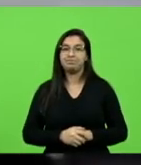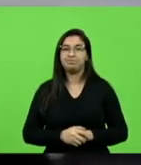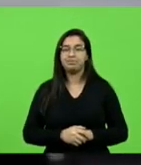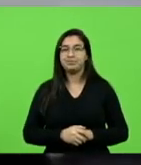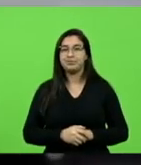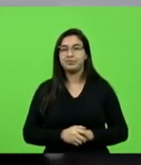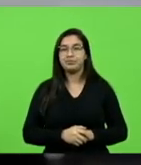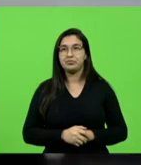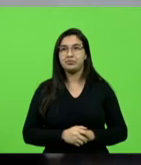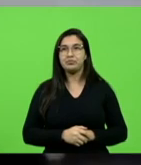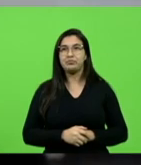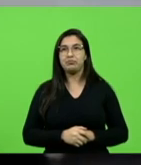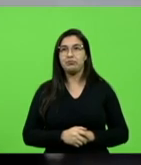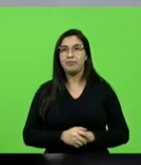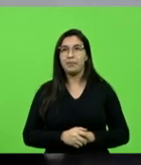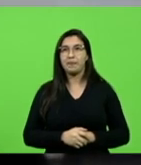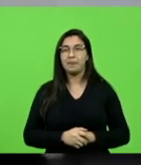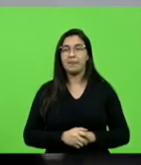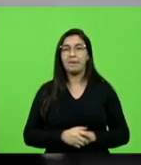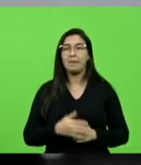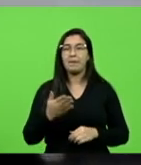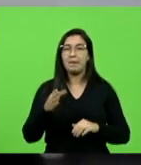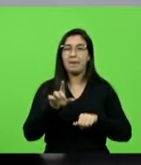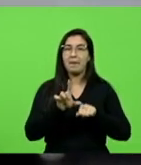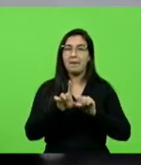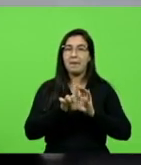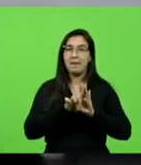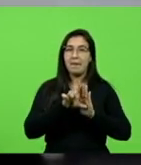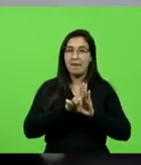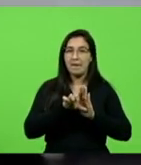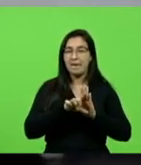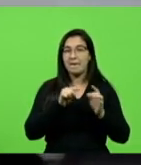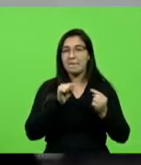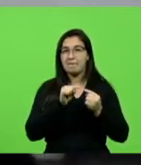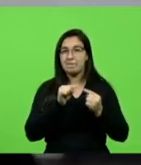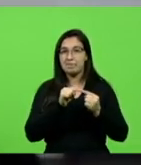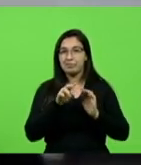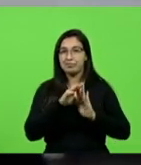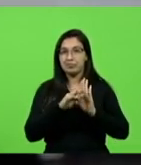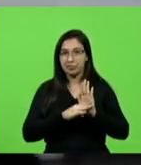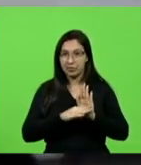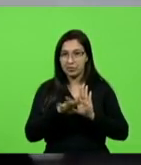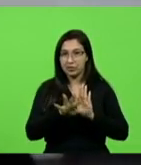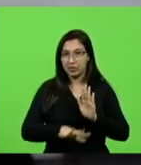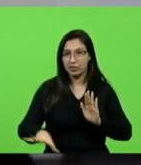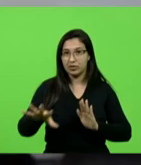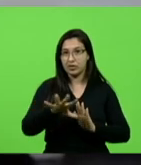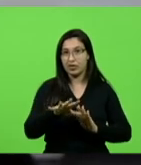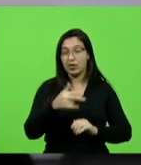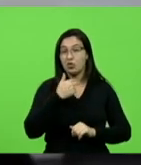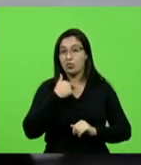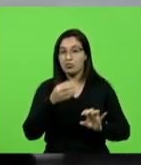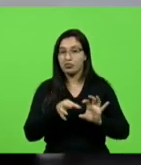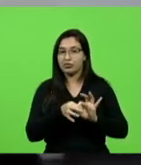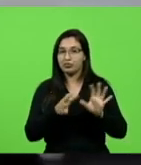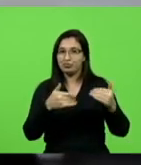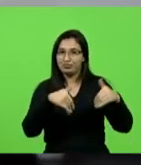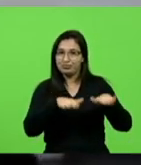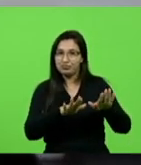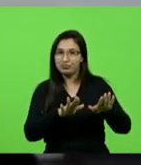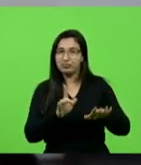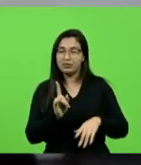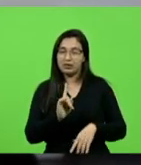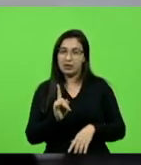de omissão legislativa em torno das normas gerais, para não deixar ao desabrigo de regulamentação